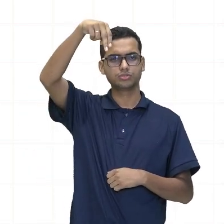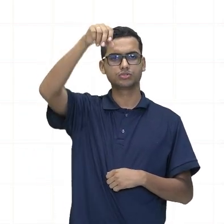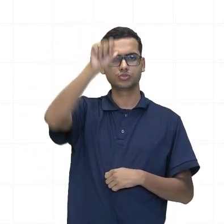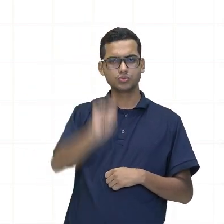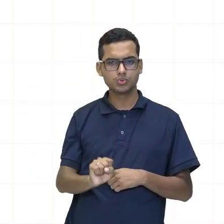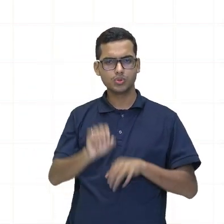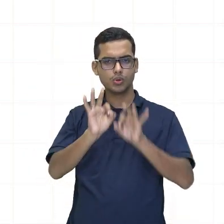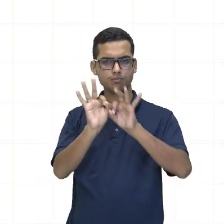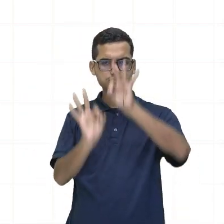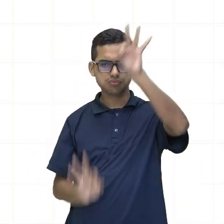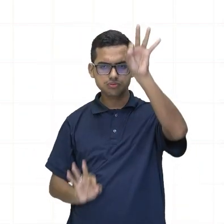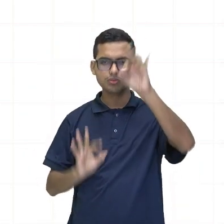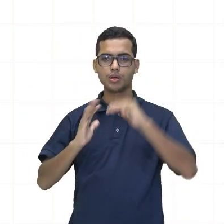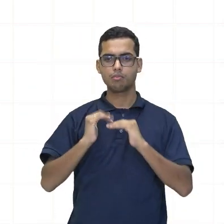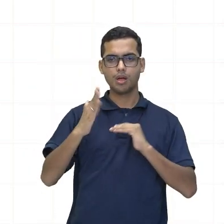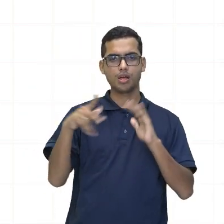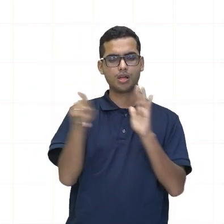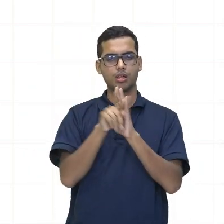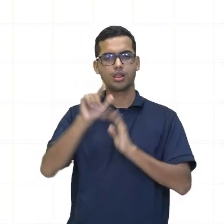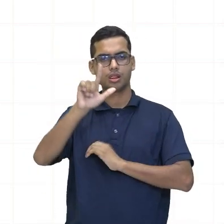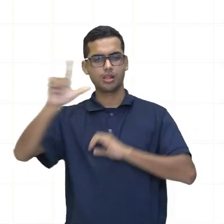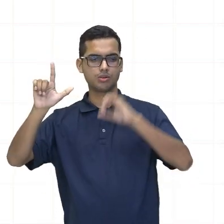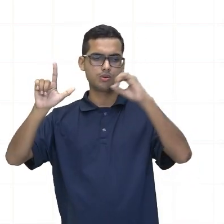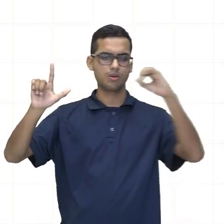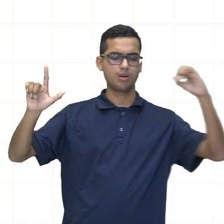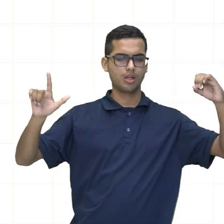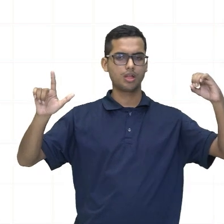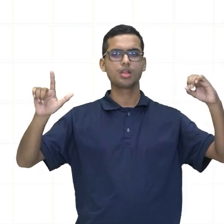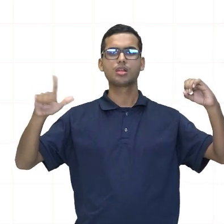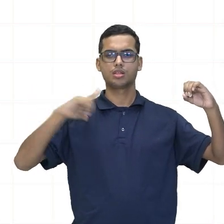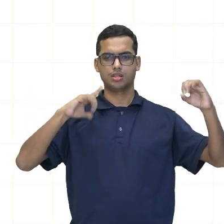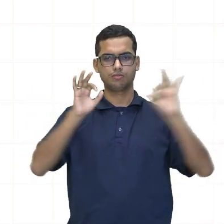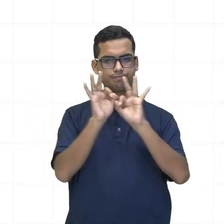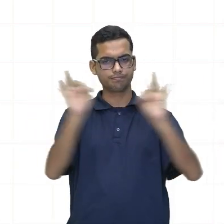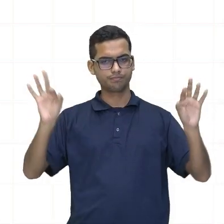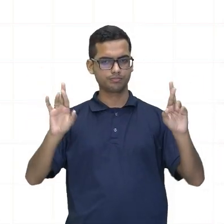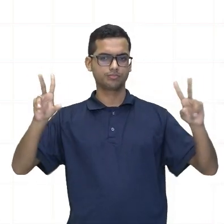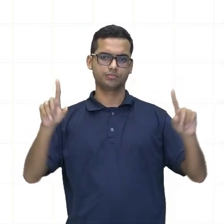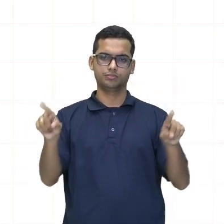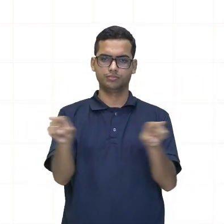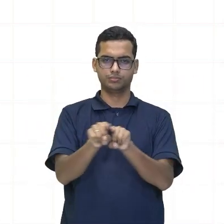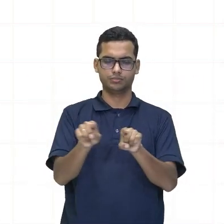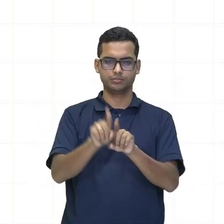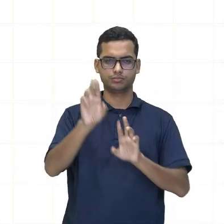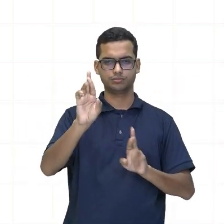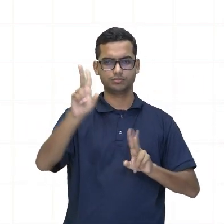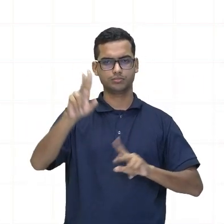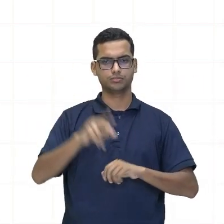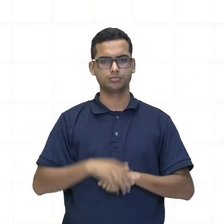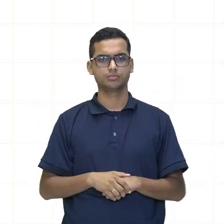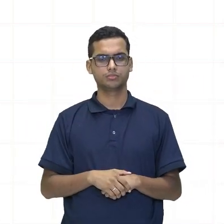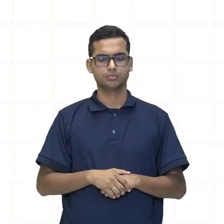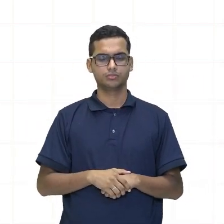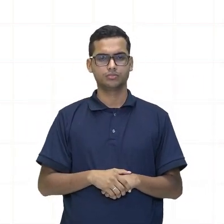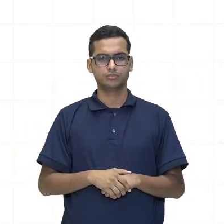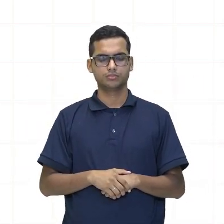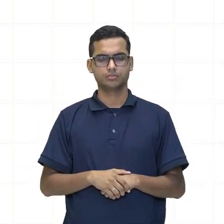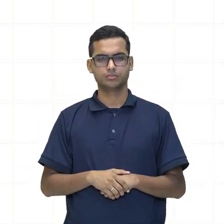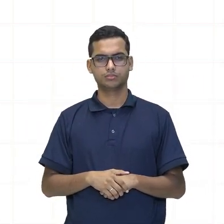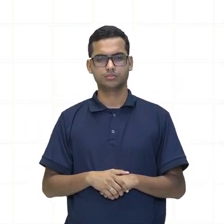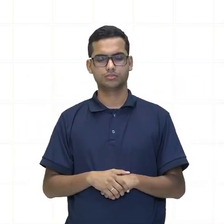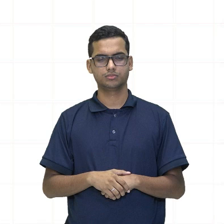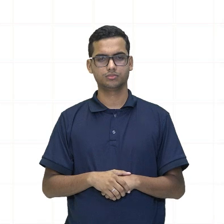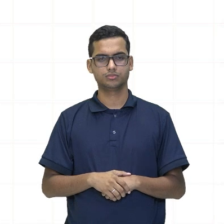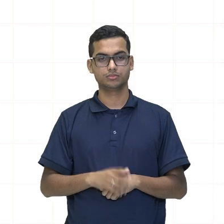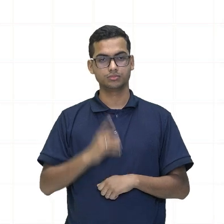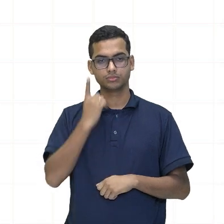a distância leste-oeste no território brasileiro. Observem também no nosso mapa as